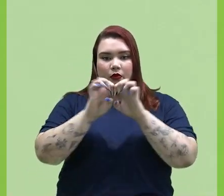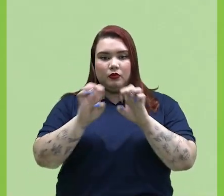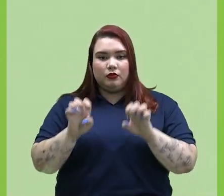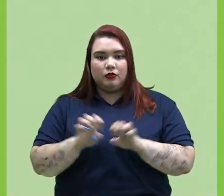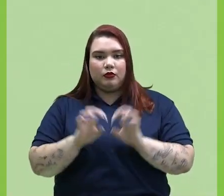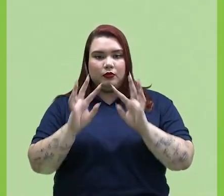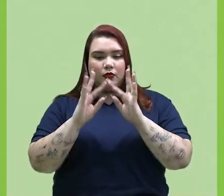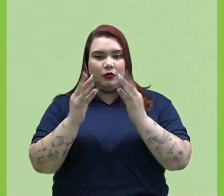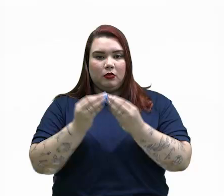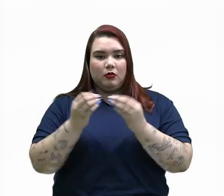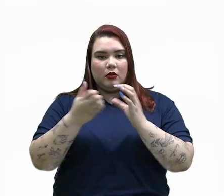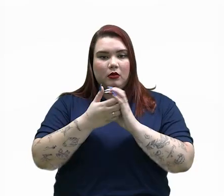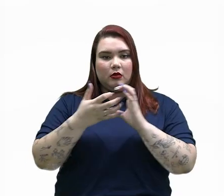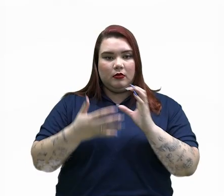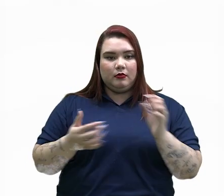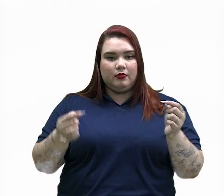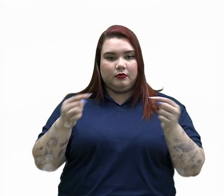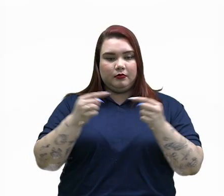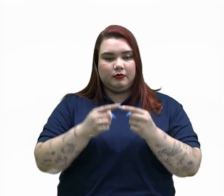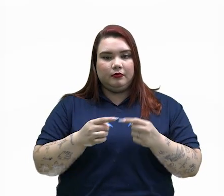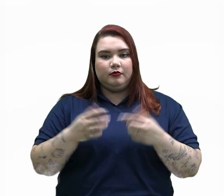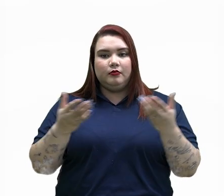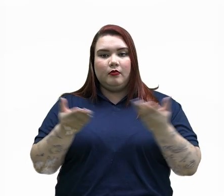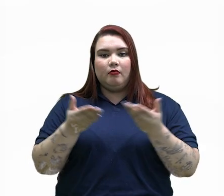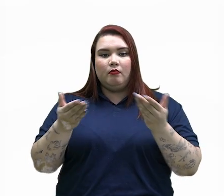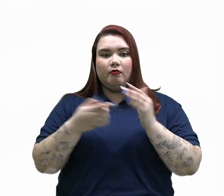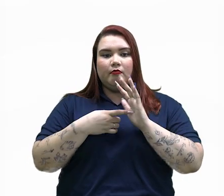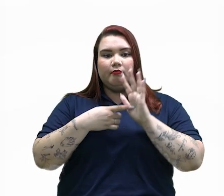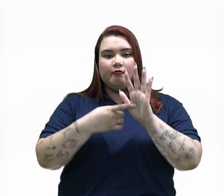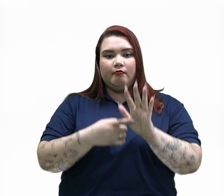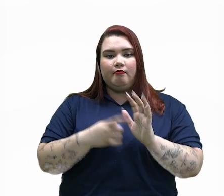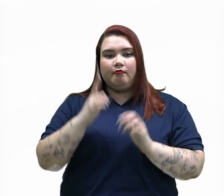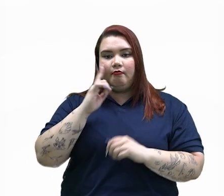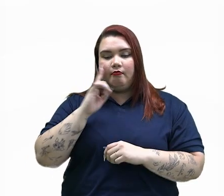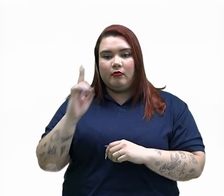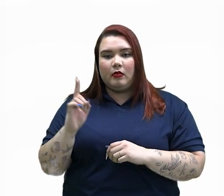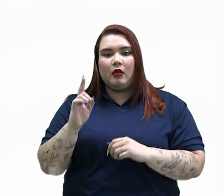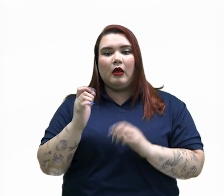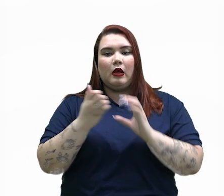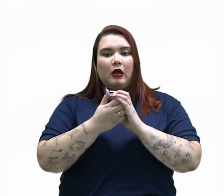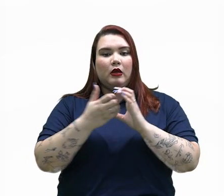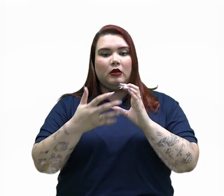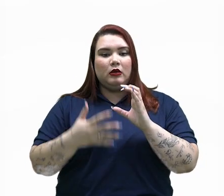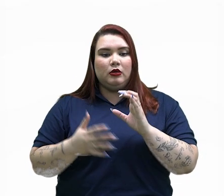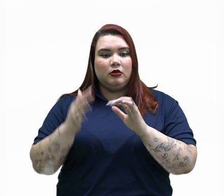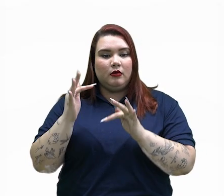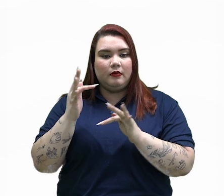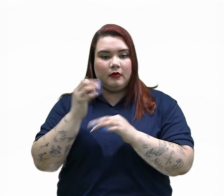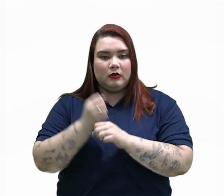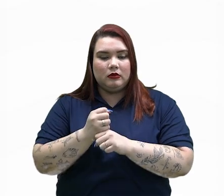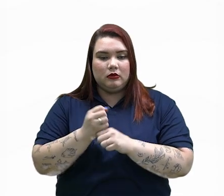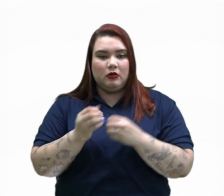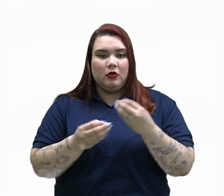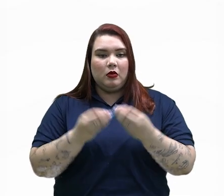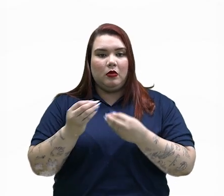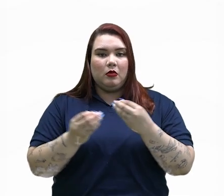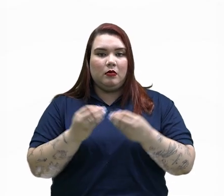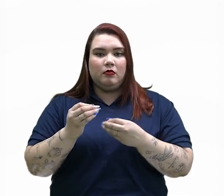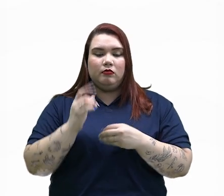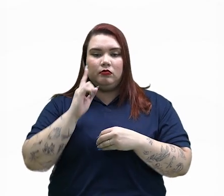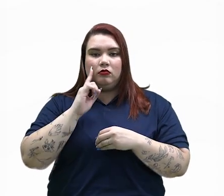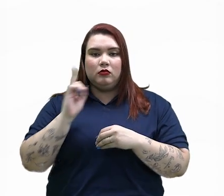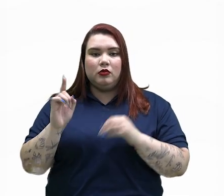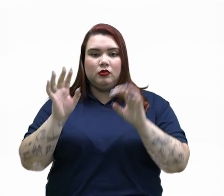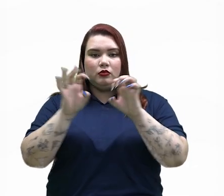suas propriedades, olha só. E aí a gente vai começar com as propriedades físicas, tá? Como que ocorre essa relação